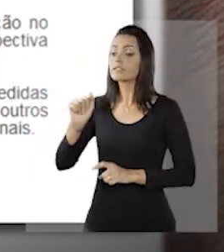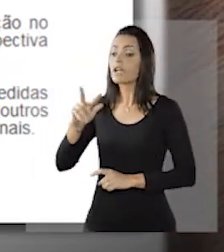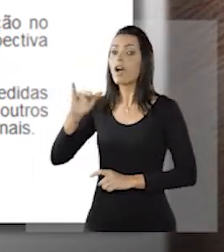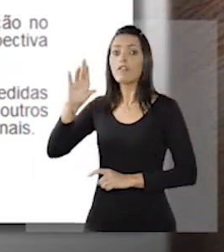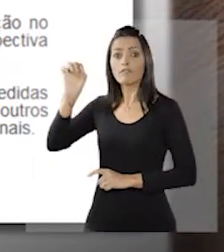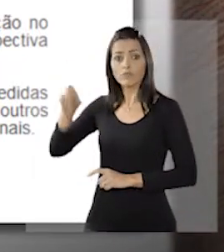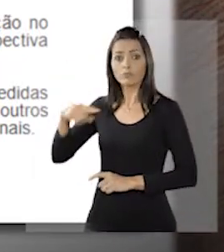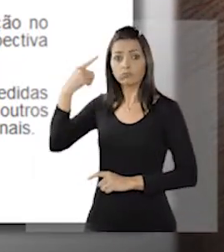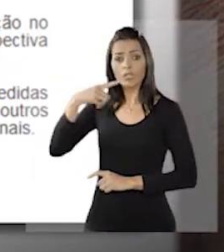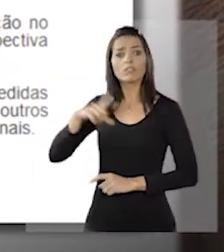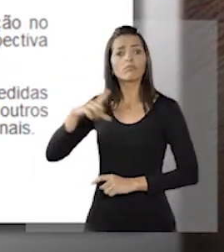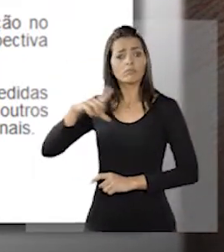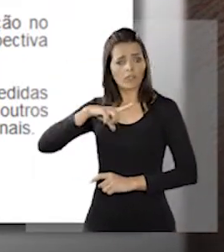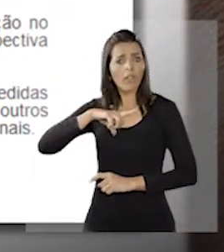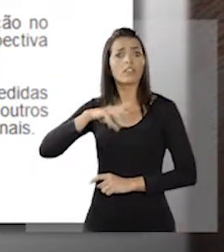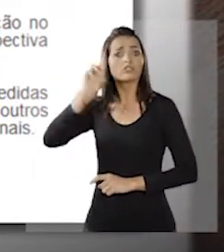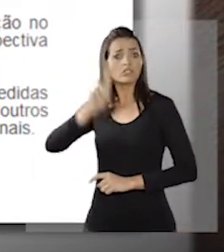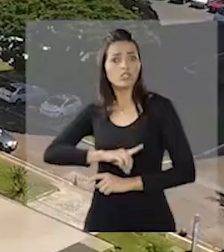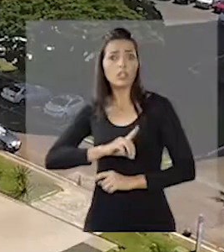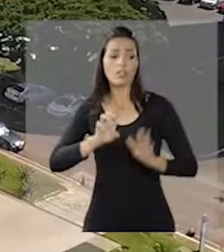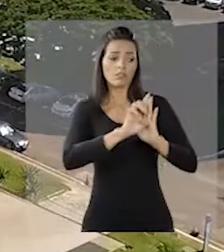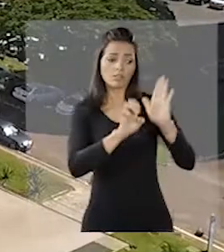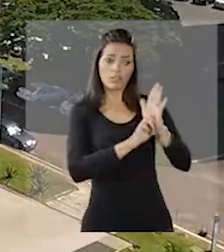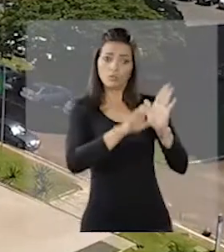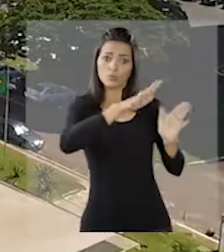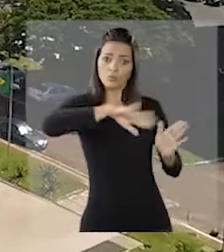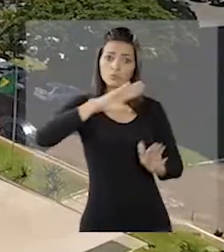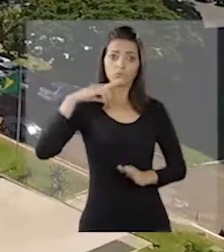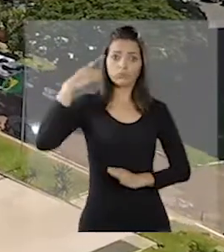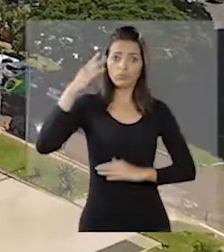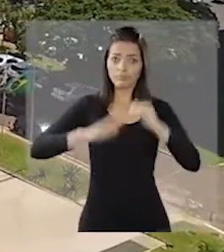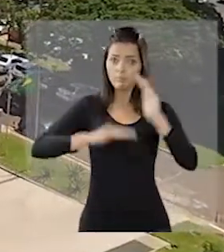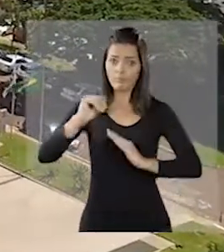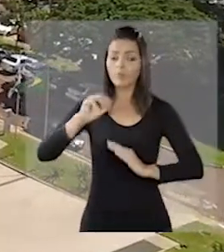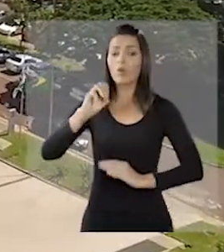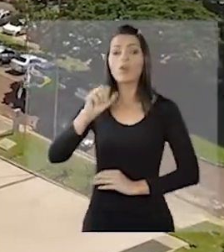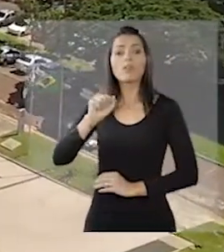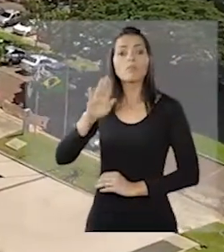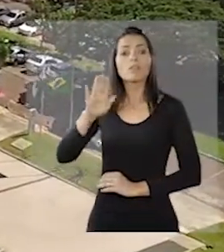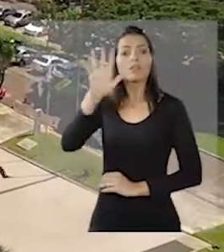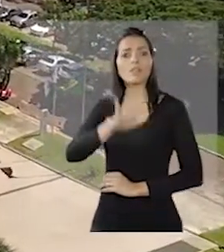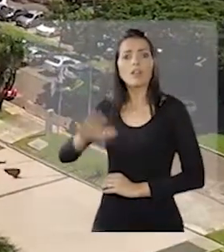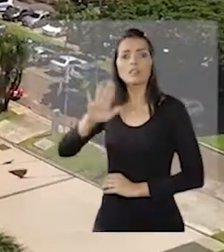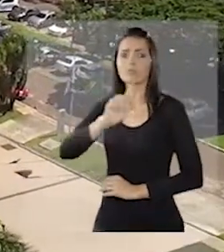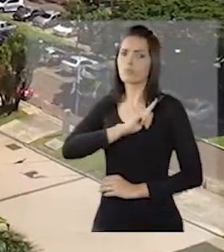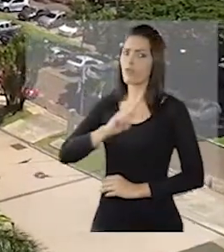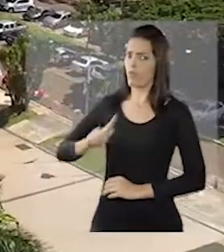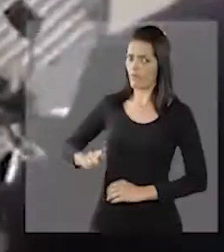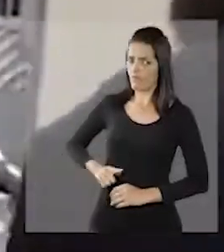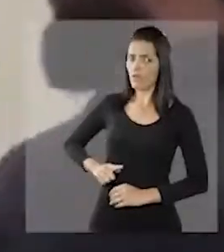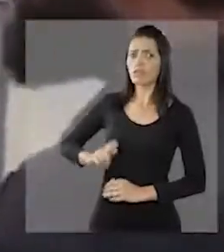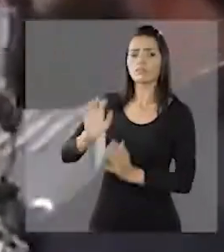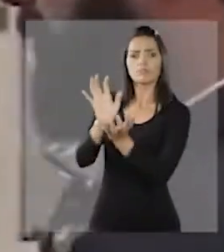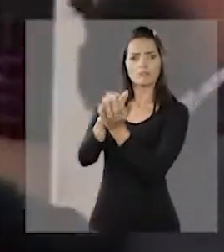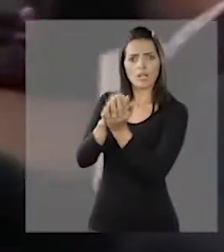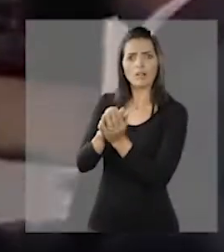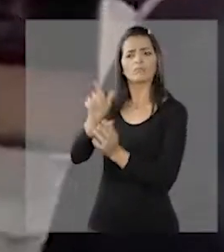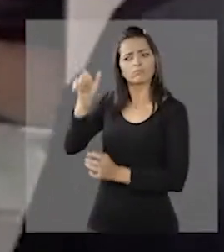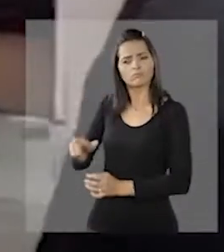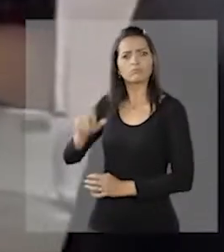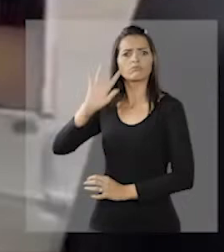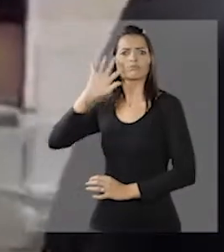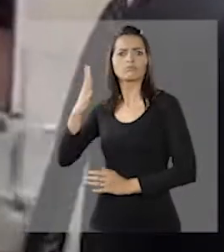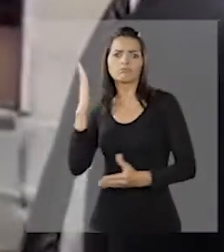Delano, contidas no Estatuto da Classe. A OAB Nacional espera que o governo do estado de Pernambuco adote as